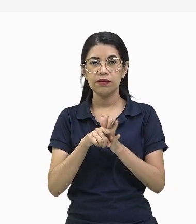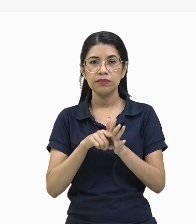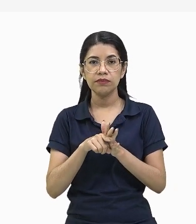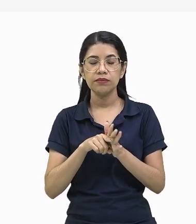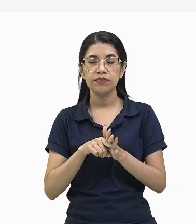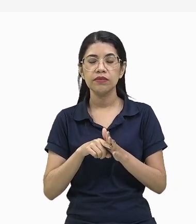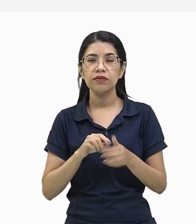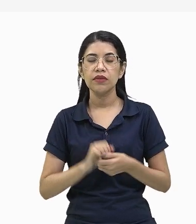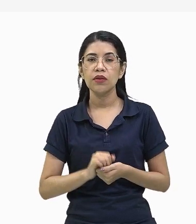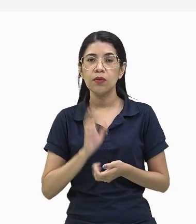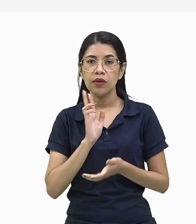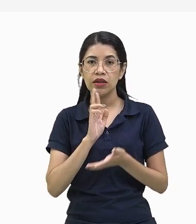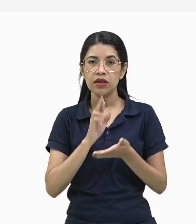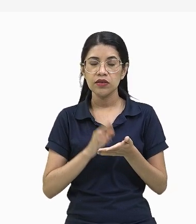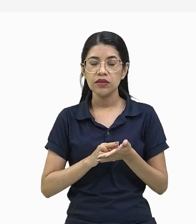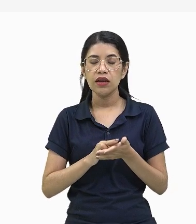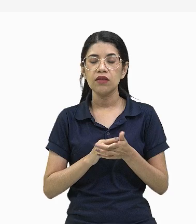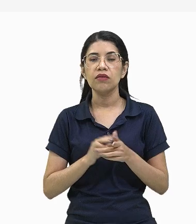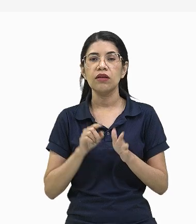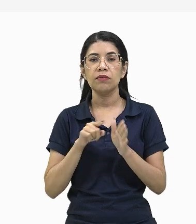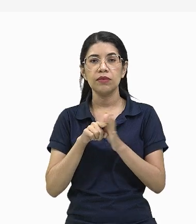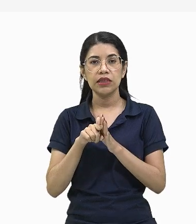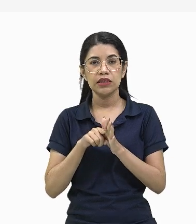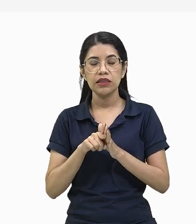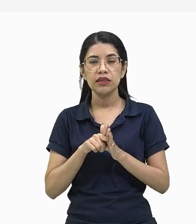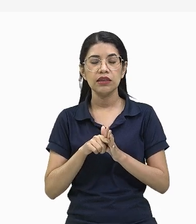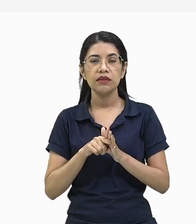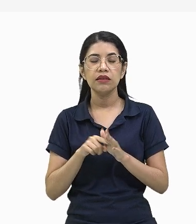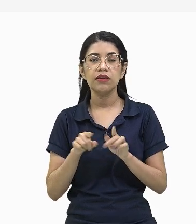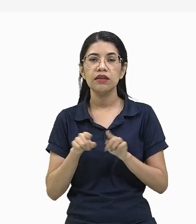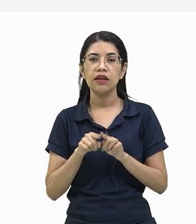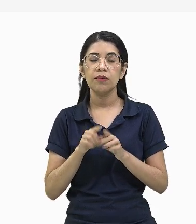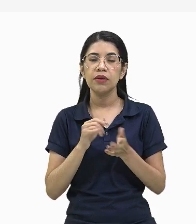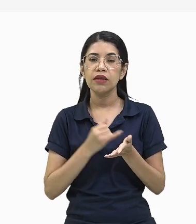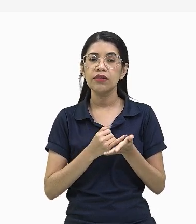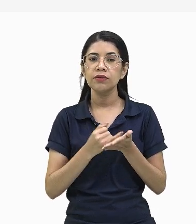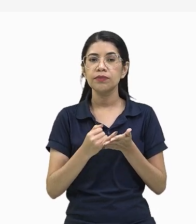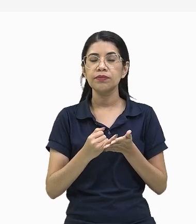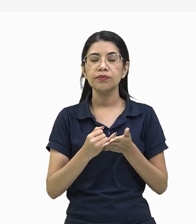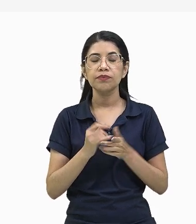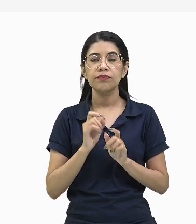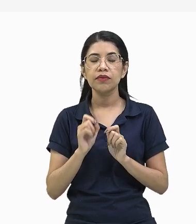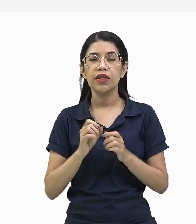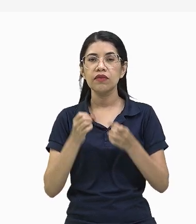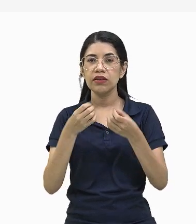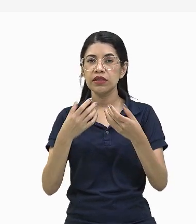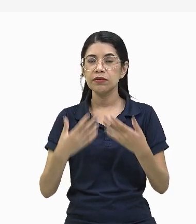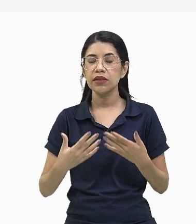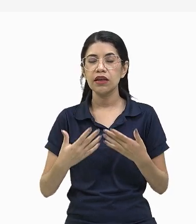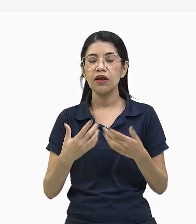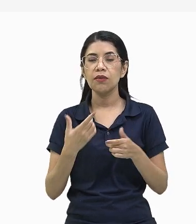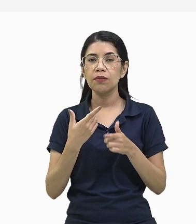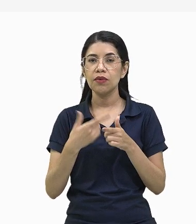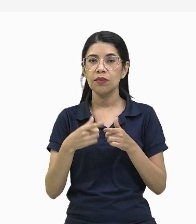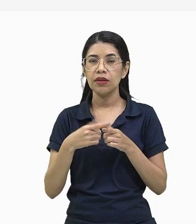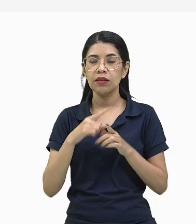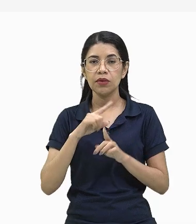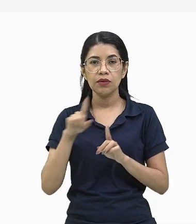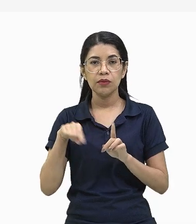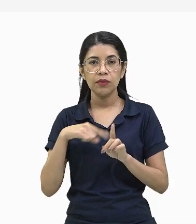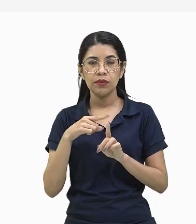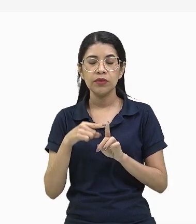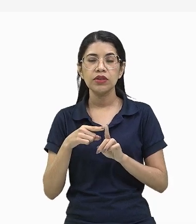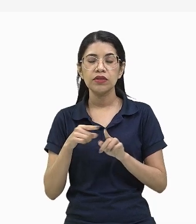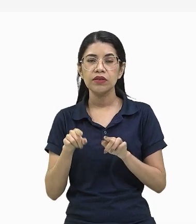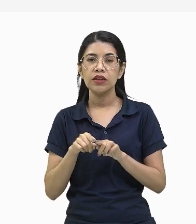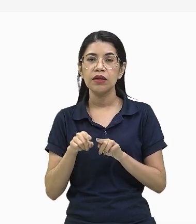O resultado daquela pesquisa. E a introdução, explica o problema e o objetivo,